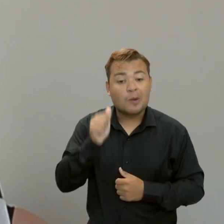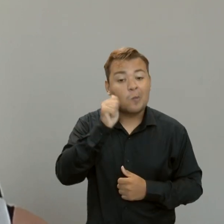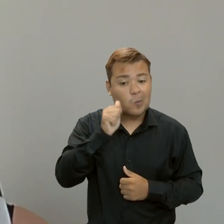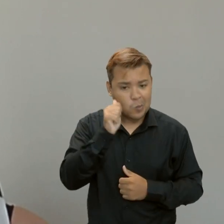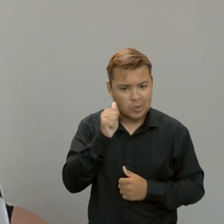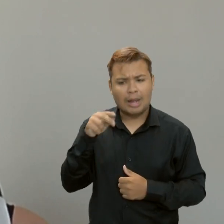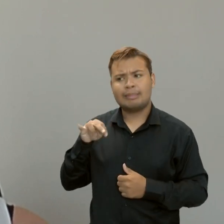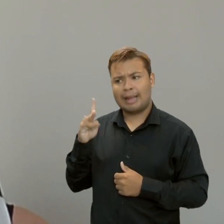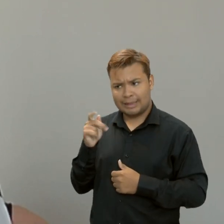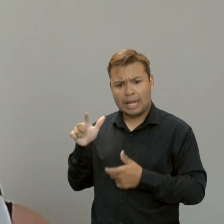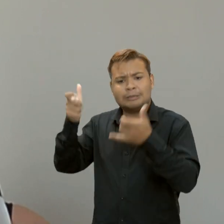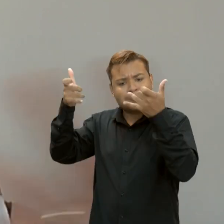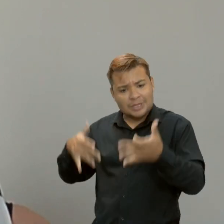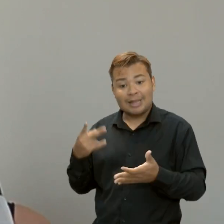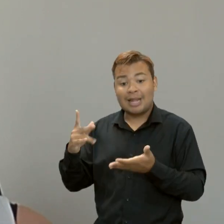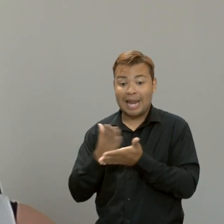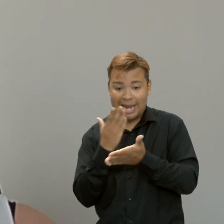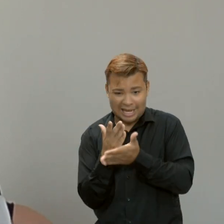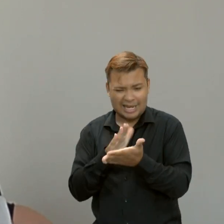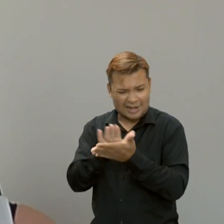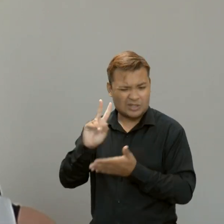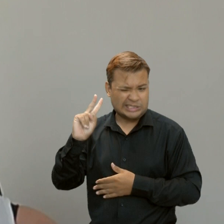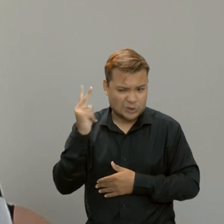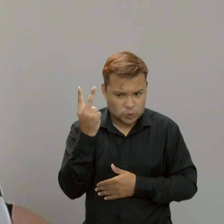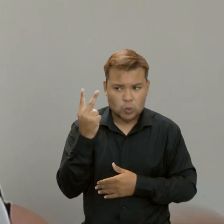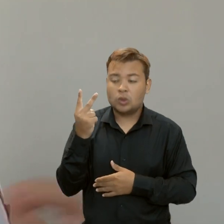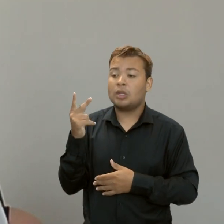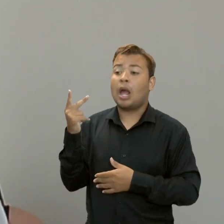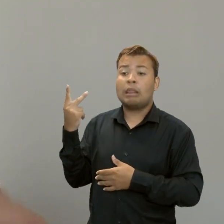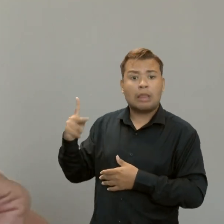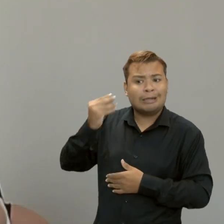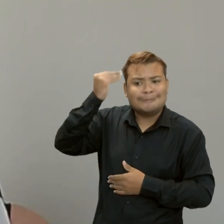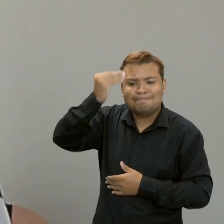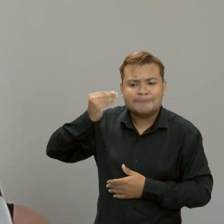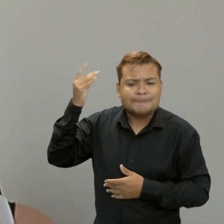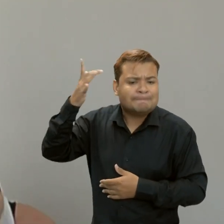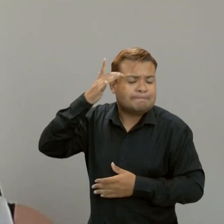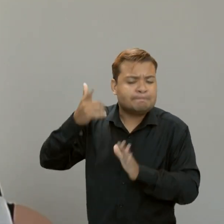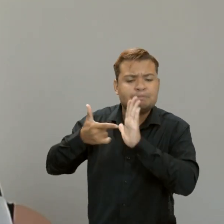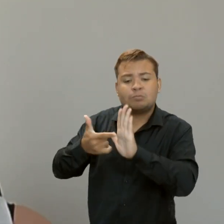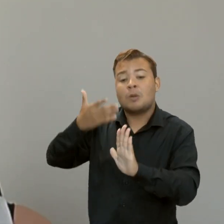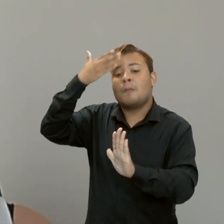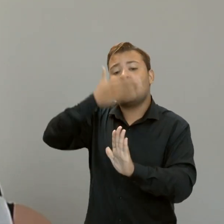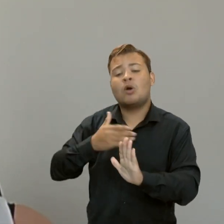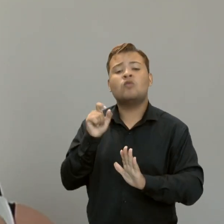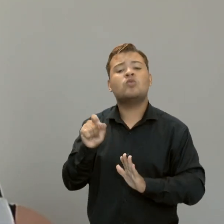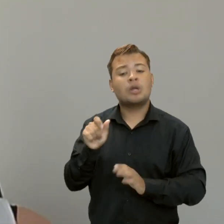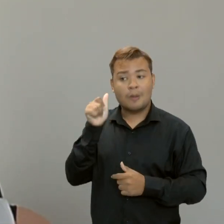de Leodegária hoje, a maturidade de Leodegária no seu segundo livro, reflete a dor de um corpo